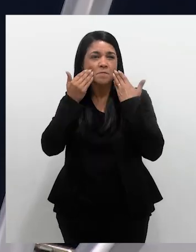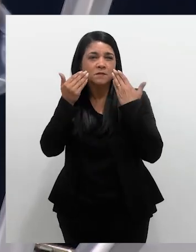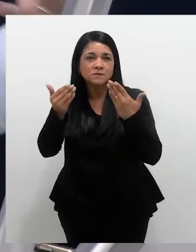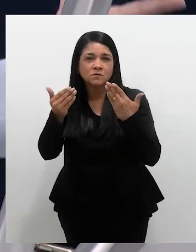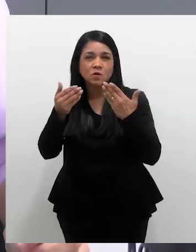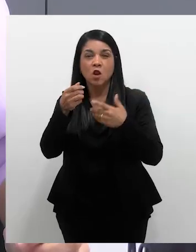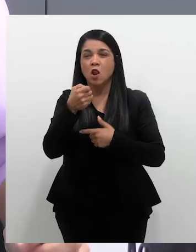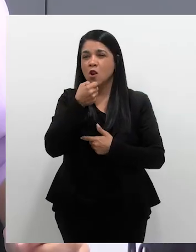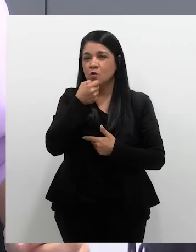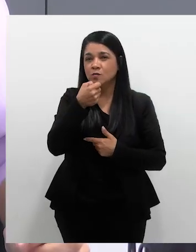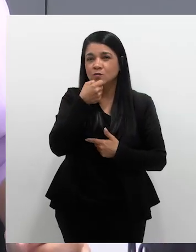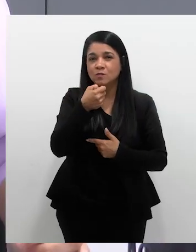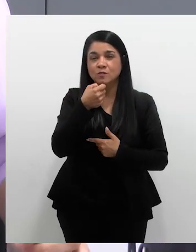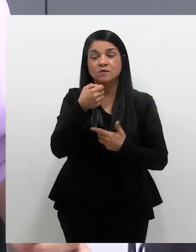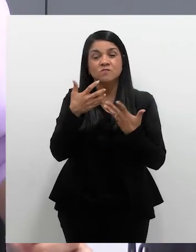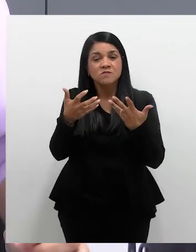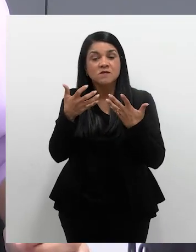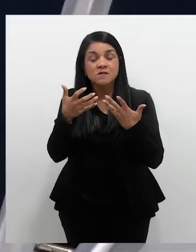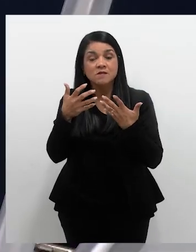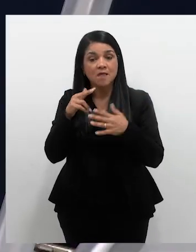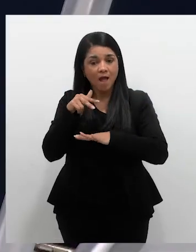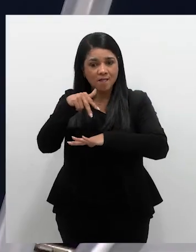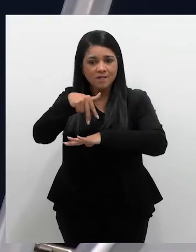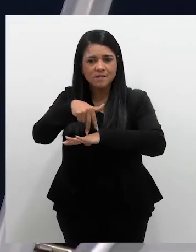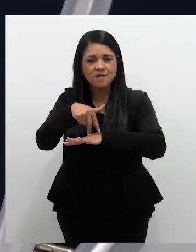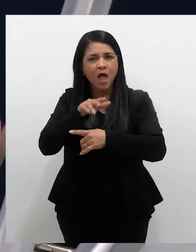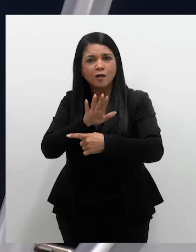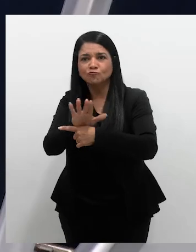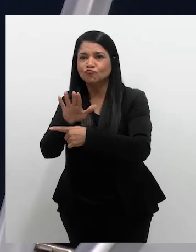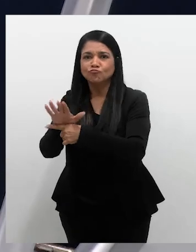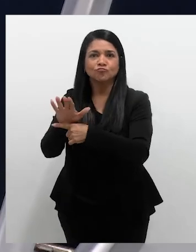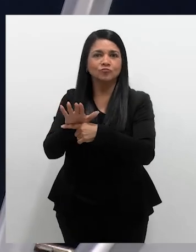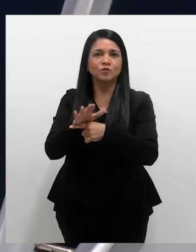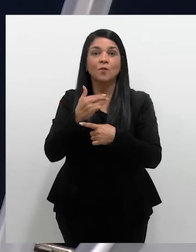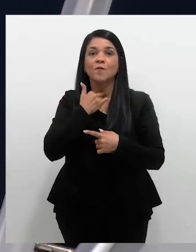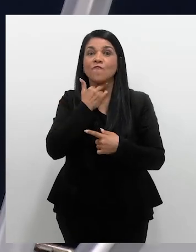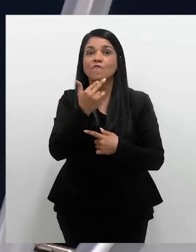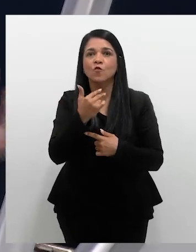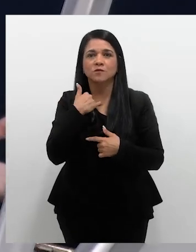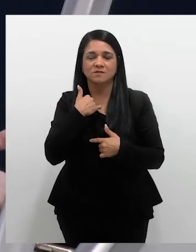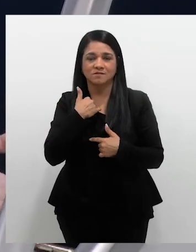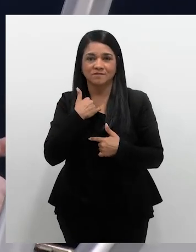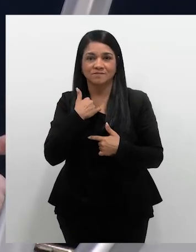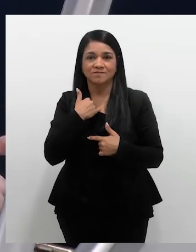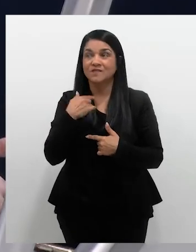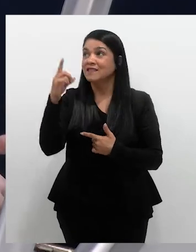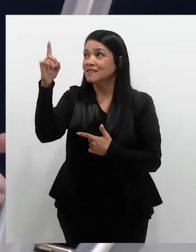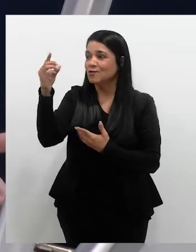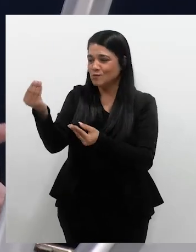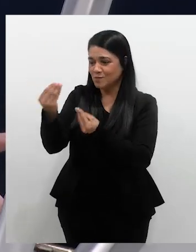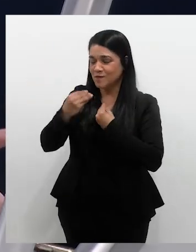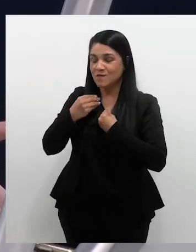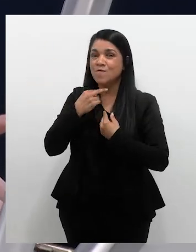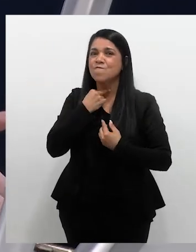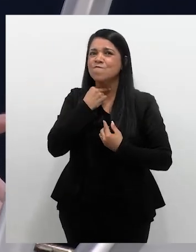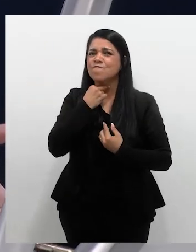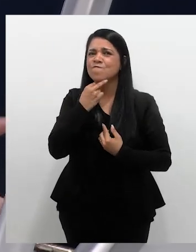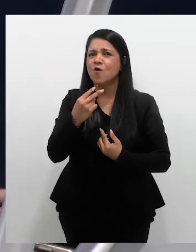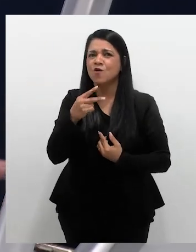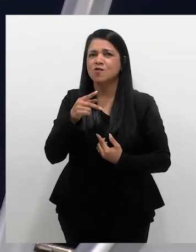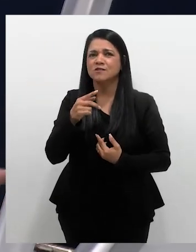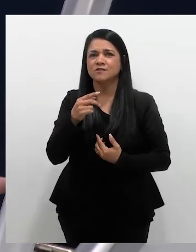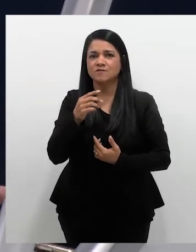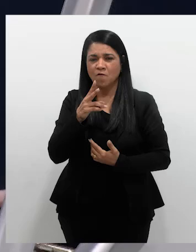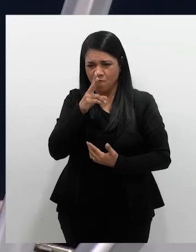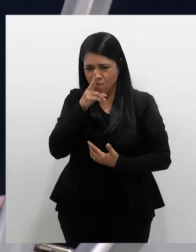apresentadora, locutora. Eu sempre quis estar ali, ajudando de alguma forma com a minha voz. Eu acho que é por isso que Deus deu essa voz tão grave,